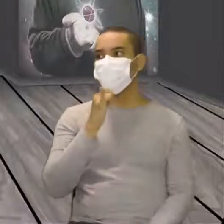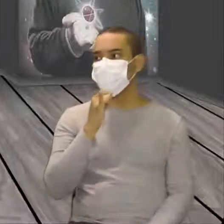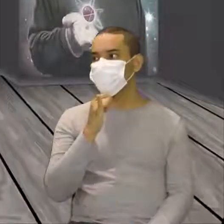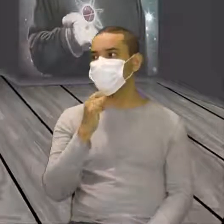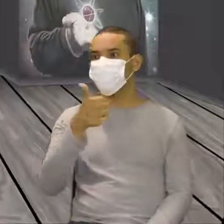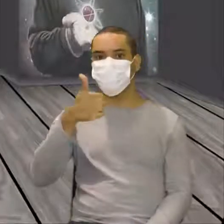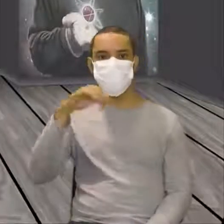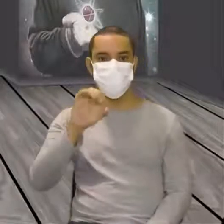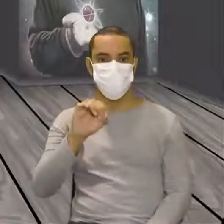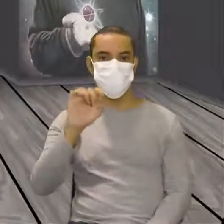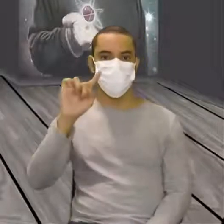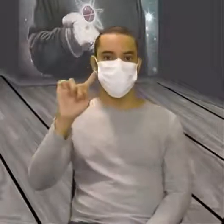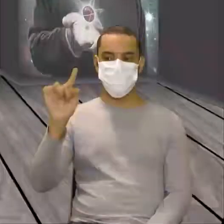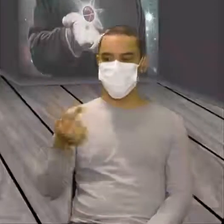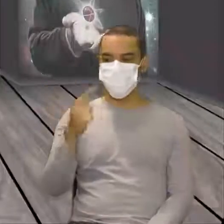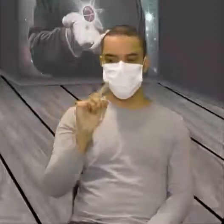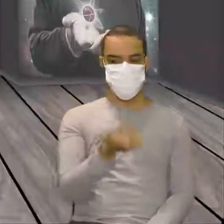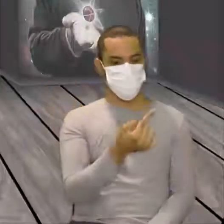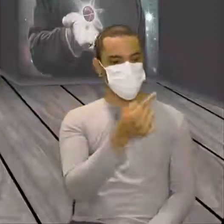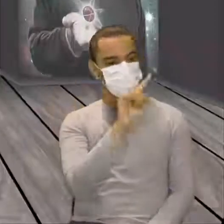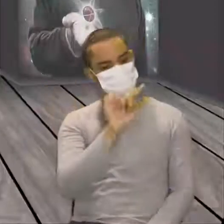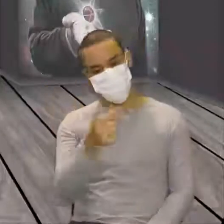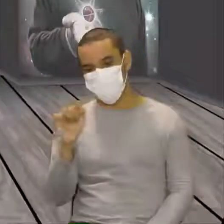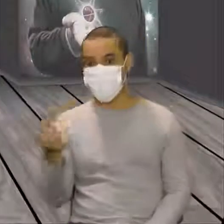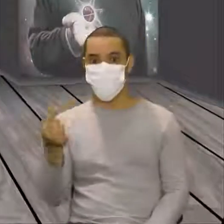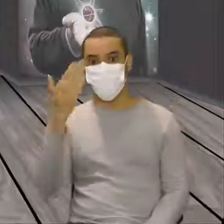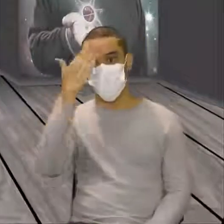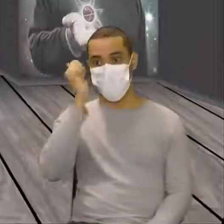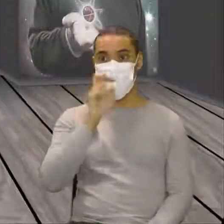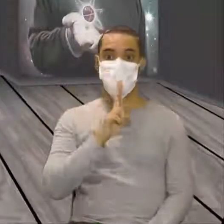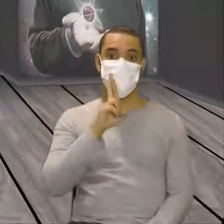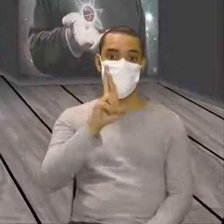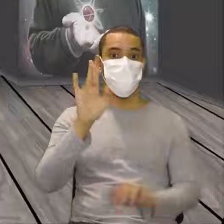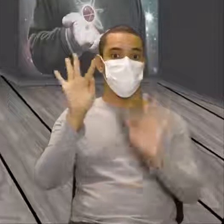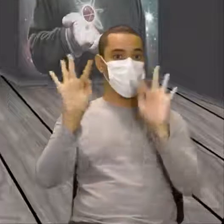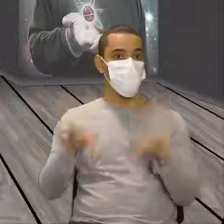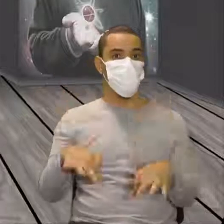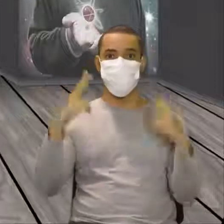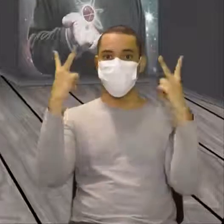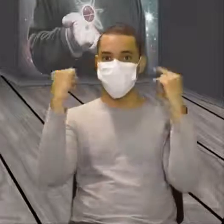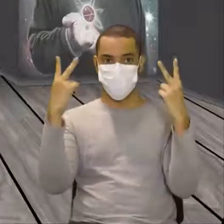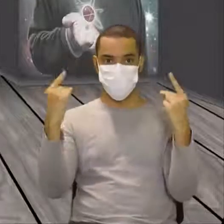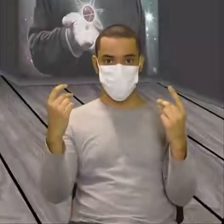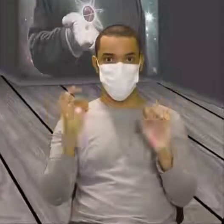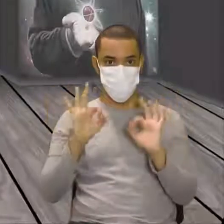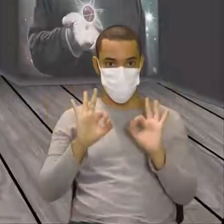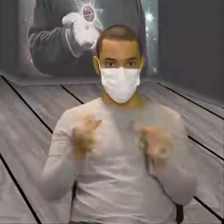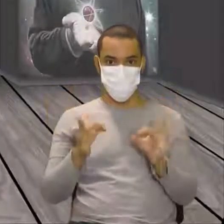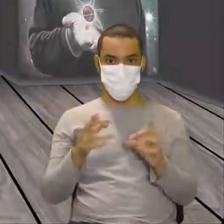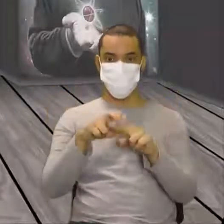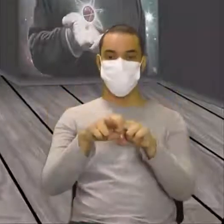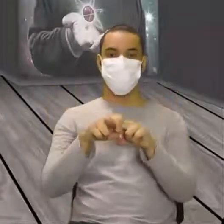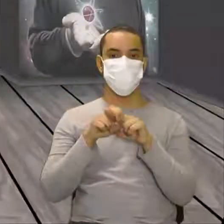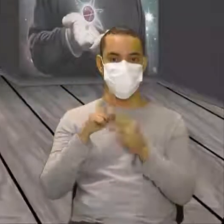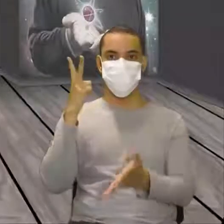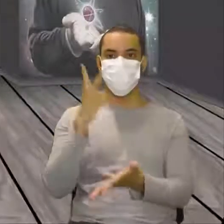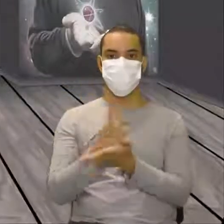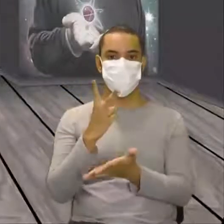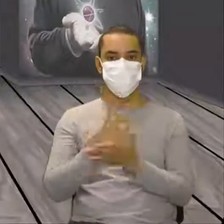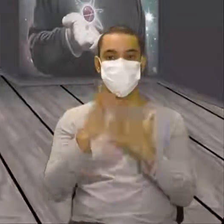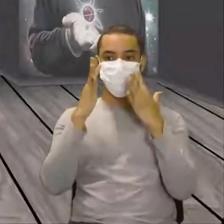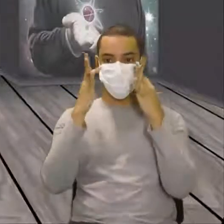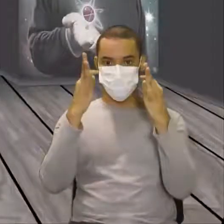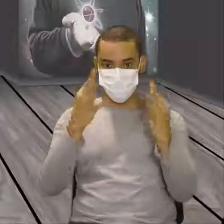potência de 10, vírgula para a direita, vírgula para a esquerda, chega no resultado bem tranquilo, beleza? Então, sempre presta